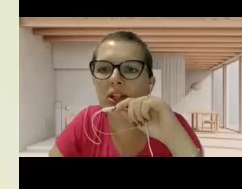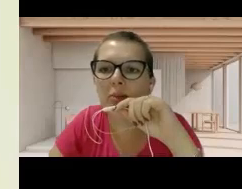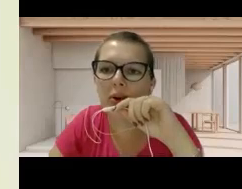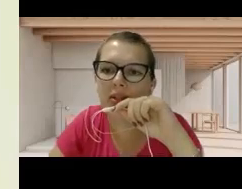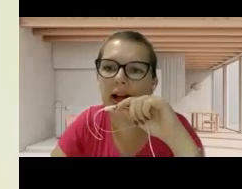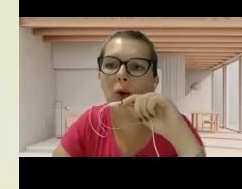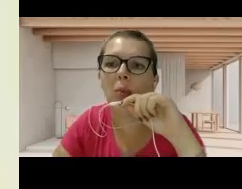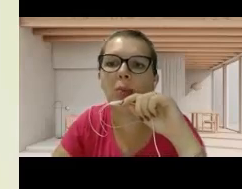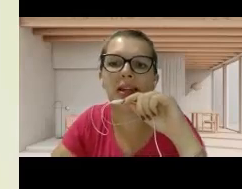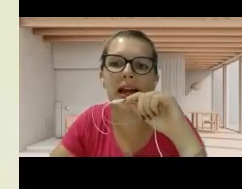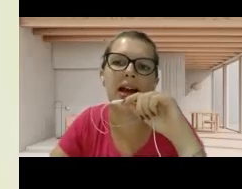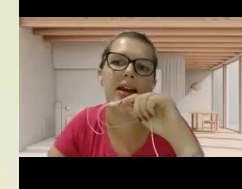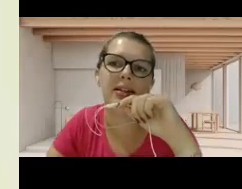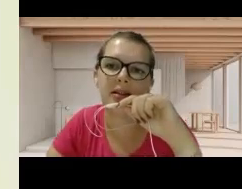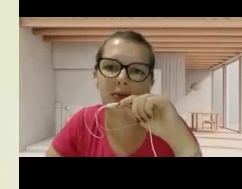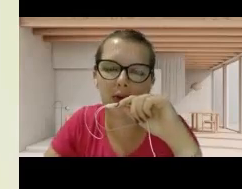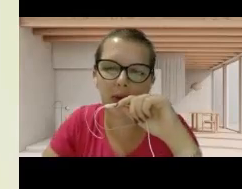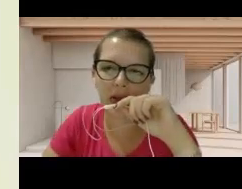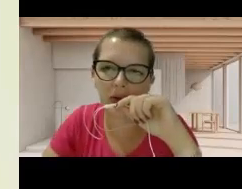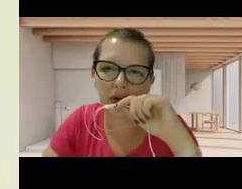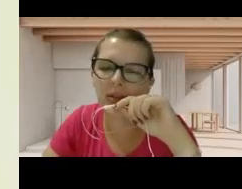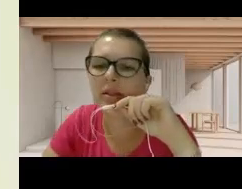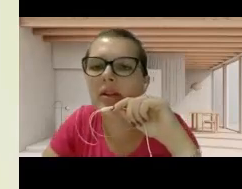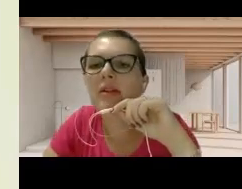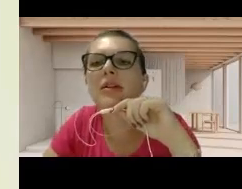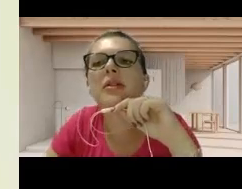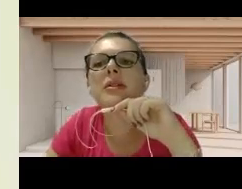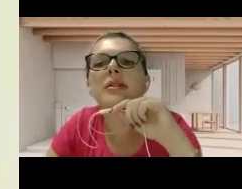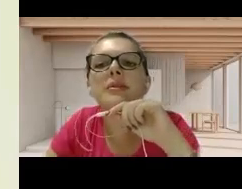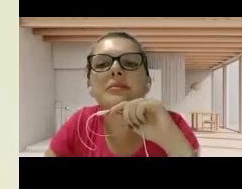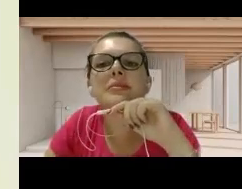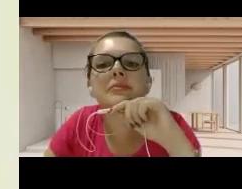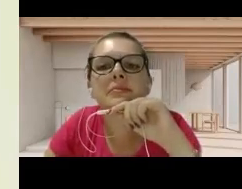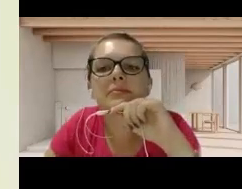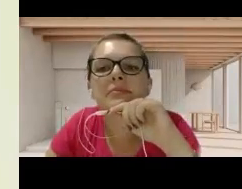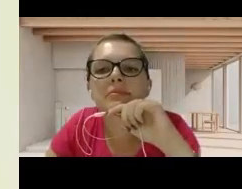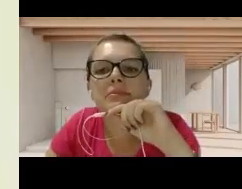órgão assim, que a gente possa acompanhar essas informações?